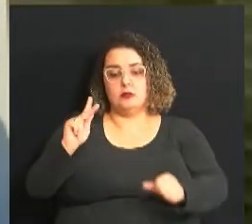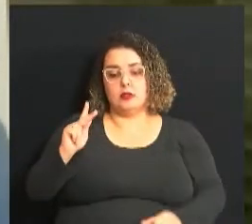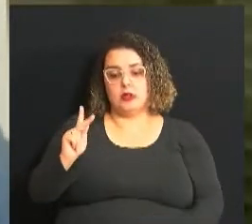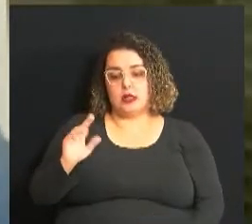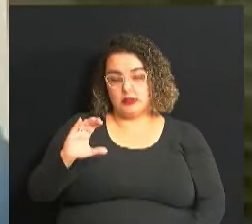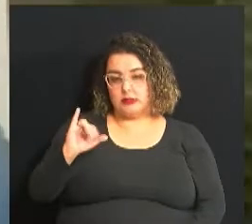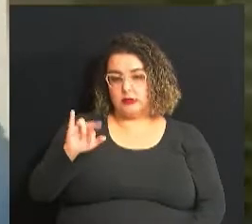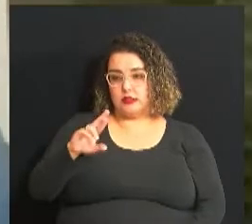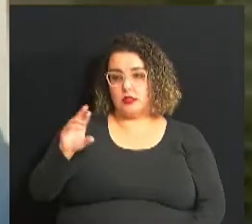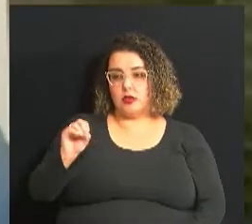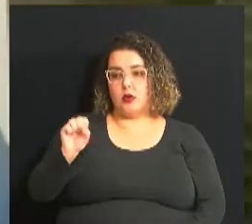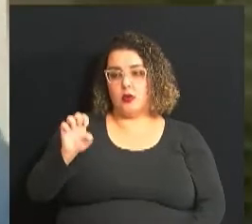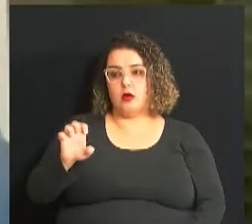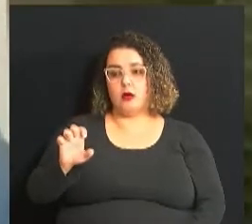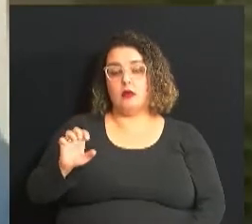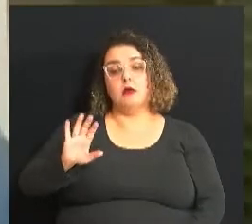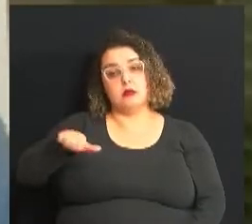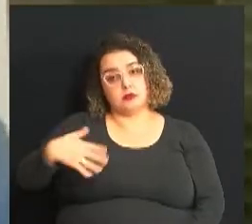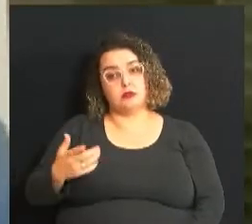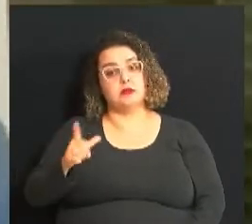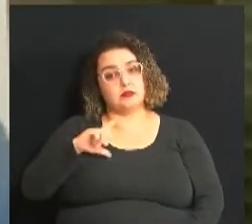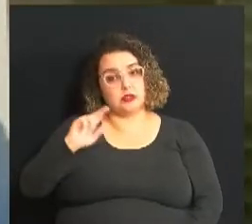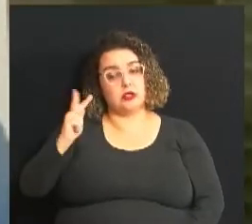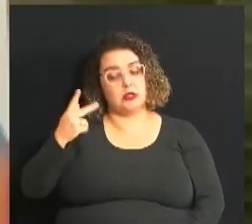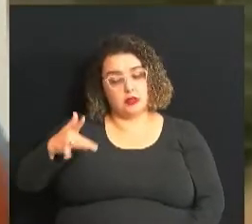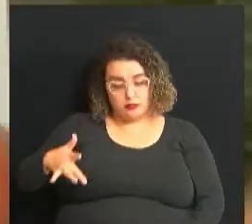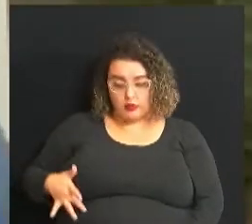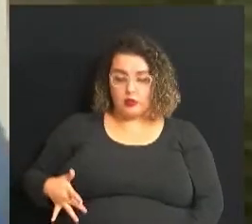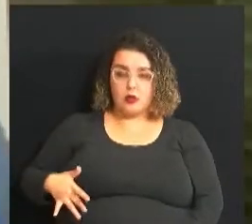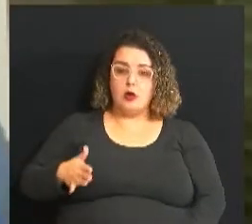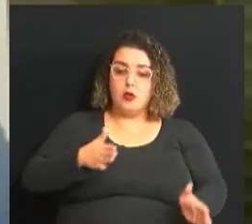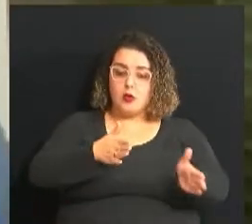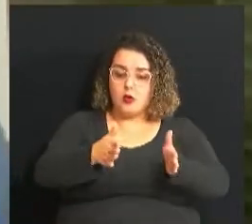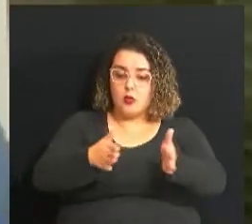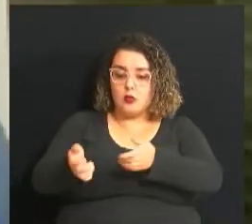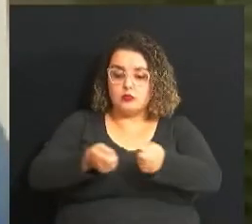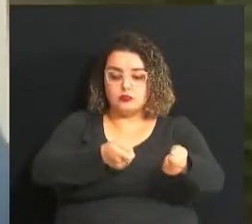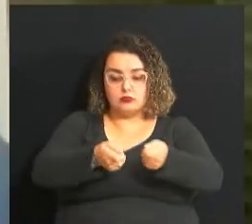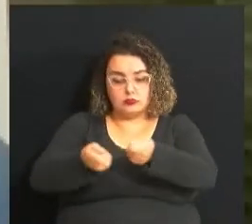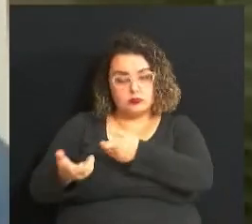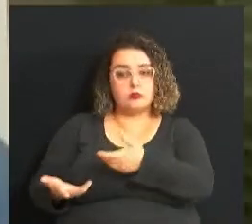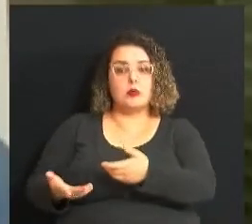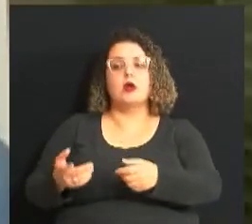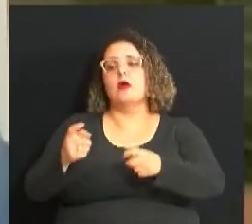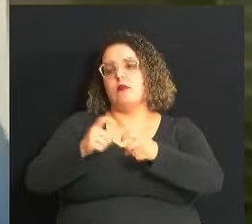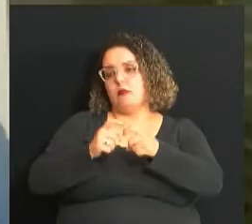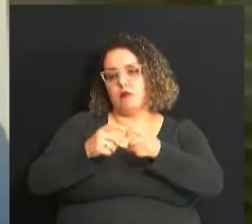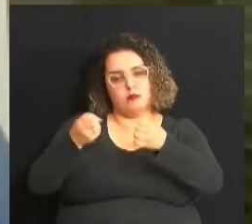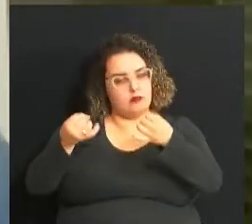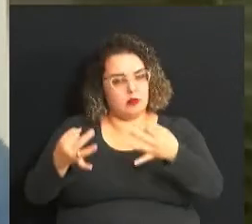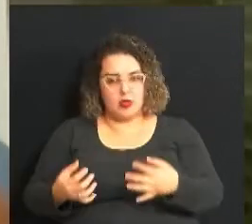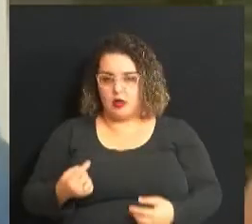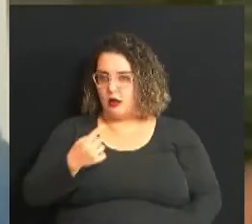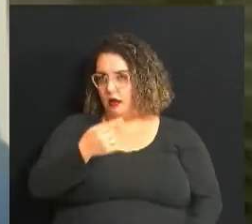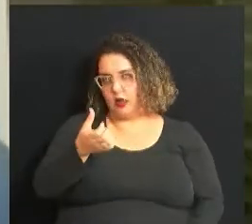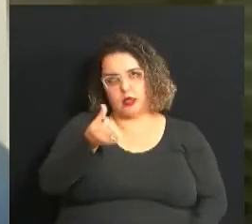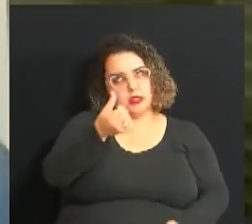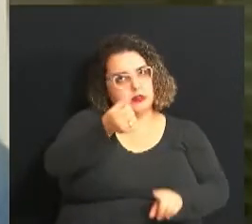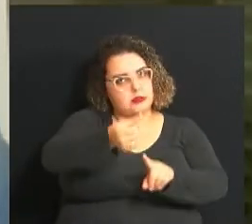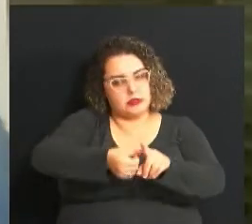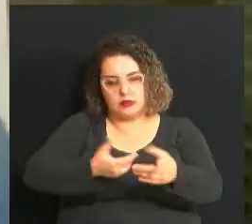tem que fazer um controle periódico, né? Isso depende um pouquinho do médico que orienta, a cada 6 meses, anualmente, ver